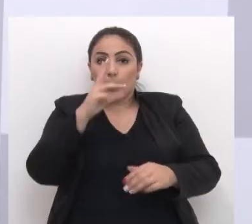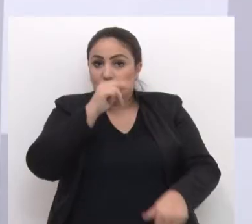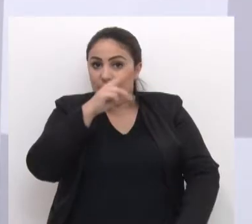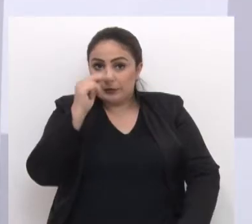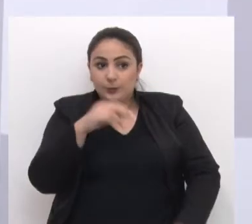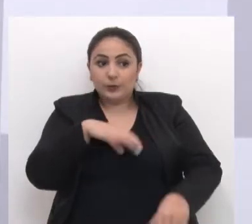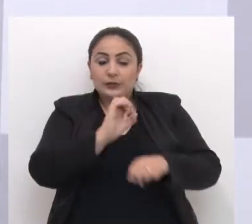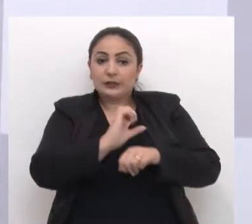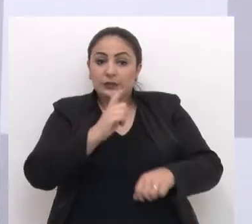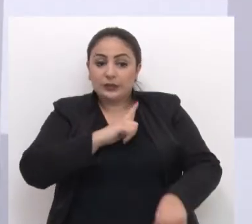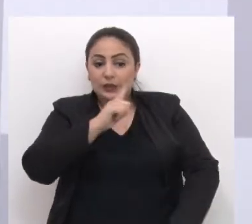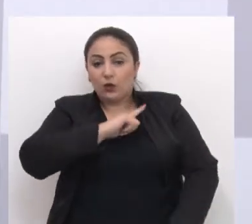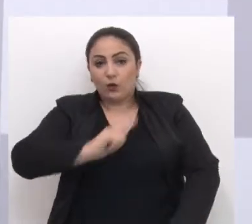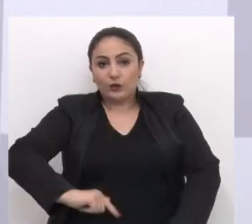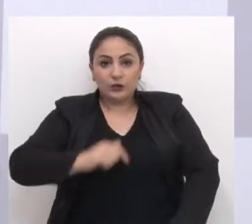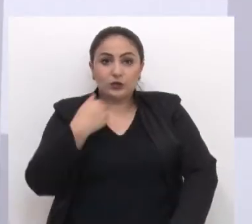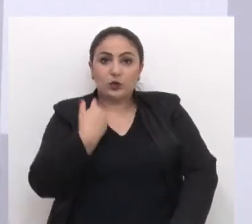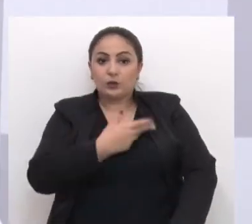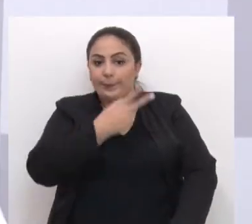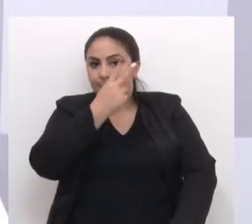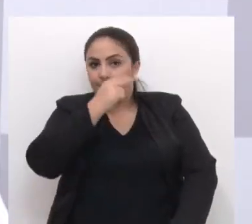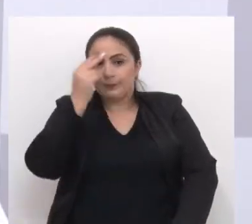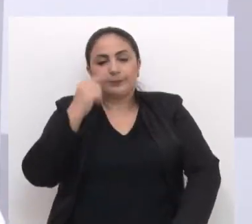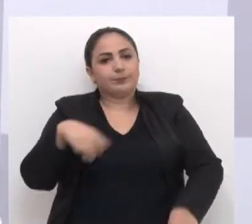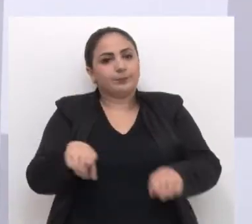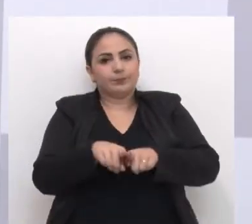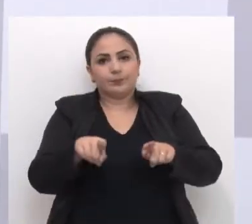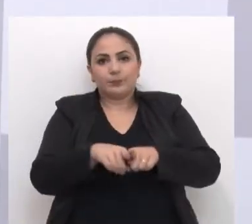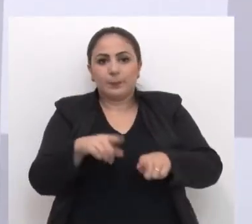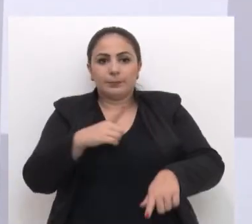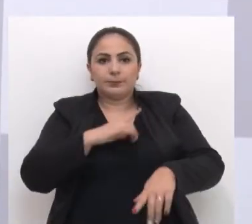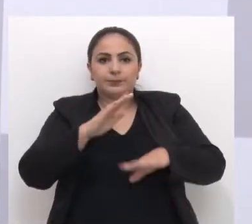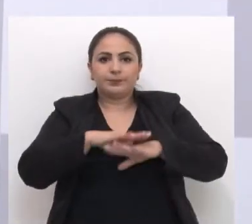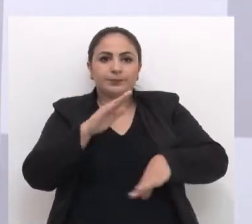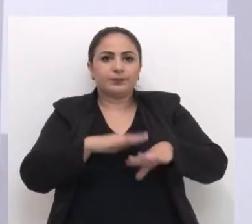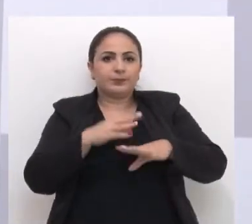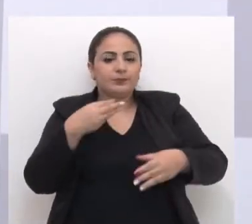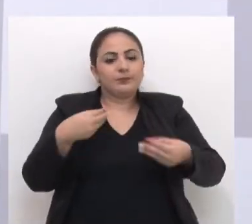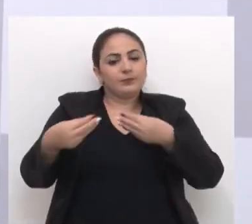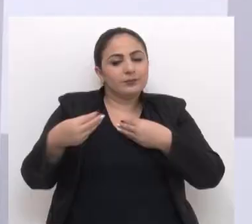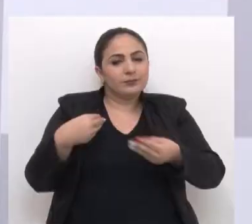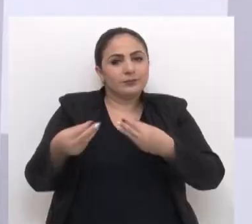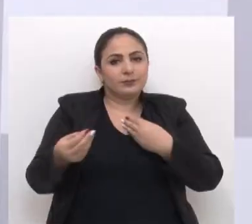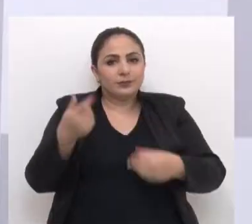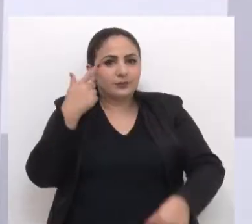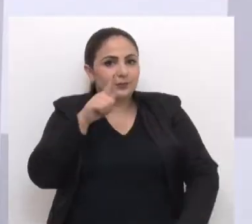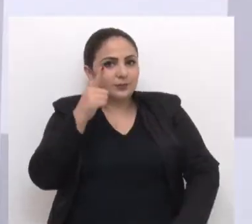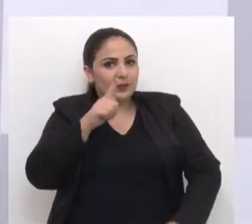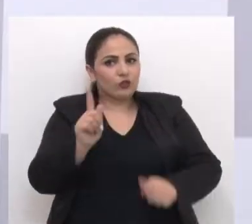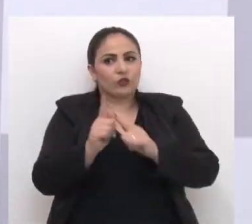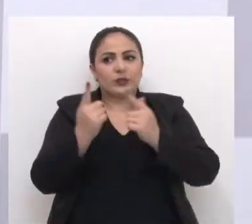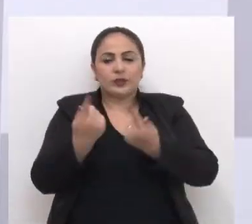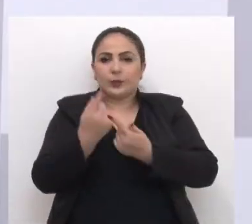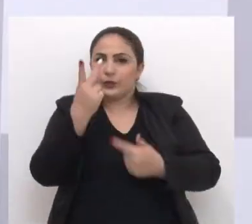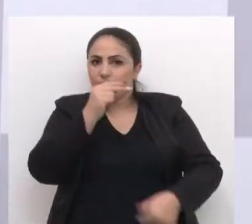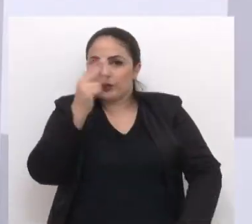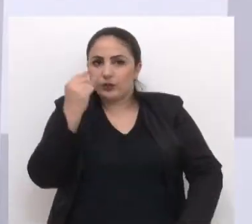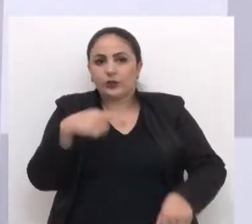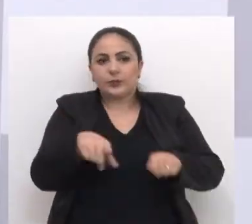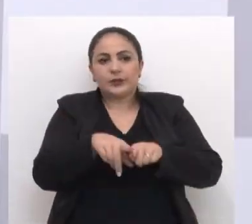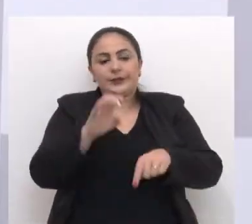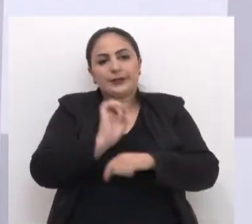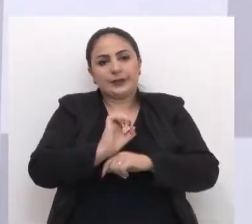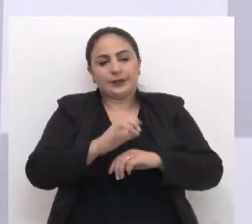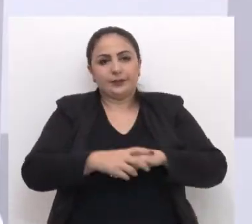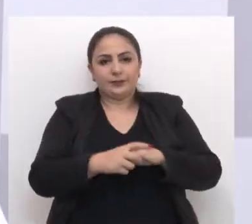os estados vão ter os governadores, os nossos prefeitos, eles vão ter maior maleabilidade para gerir a prefeitura, para gerir o